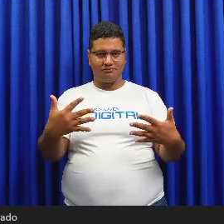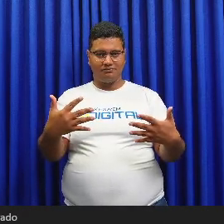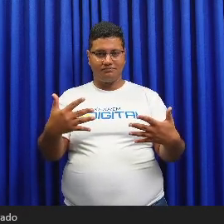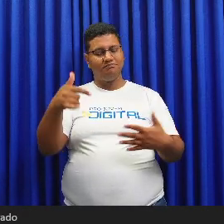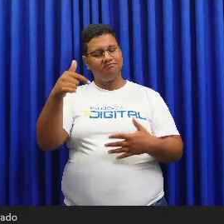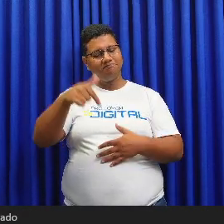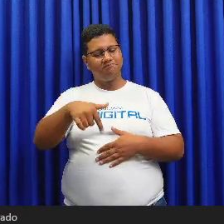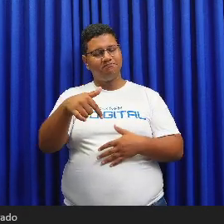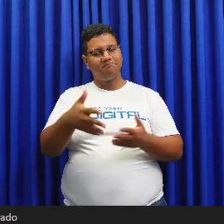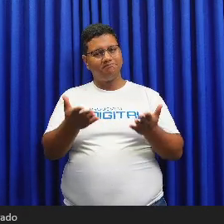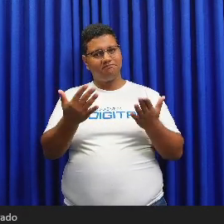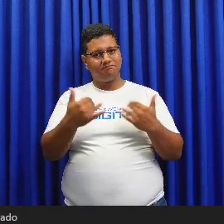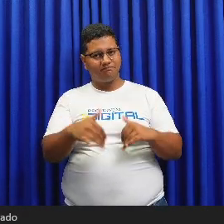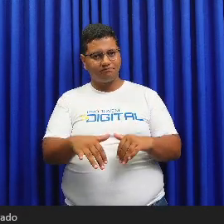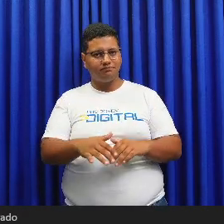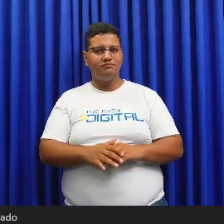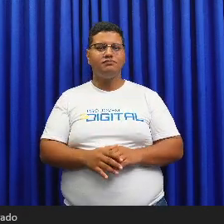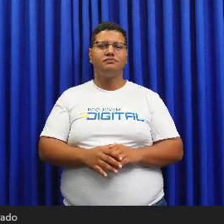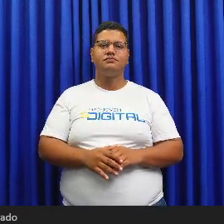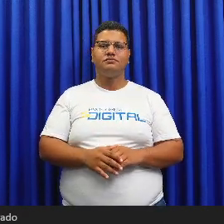nos comentários.